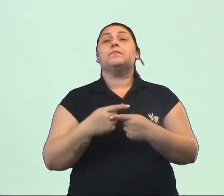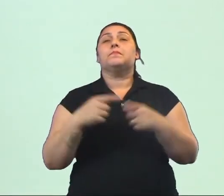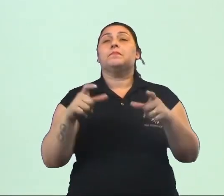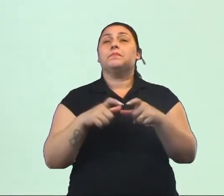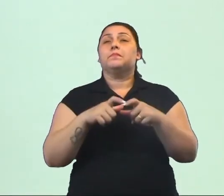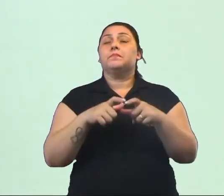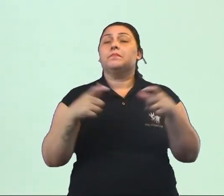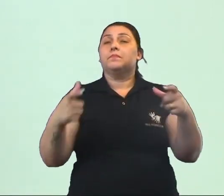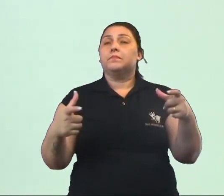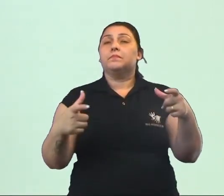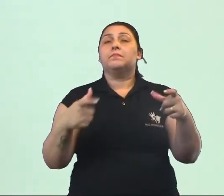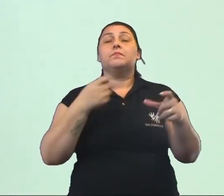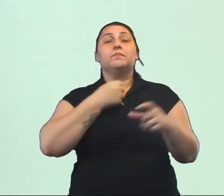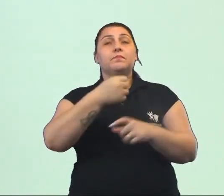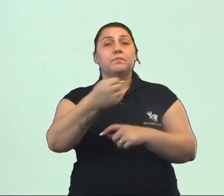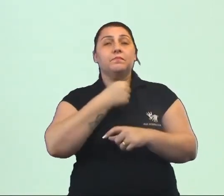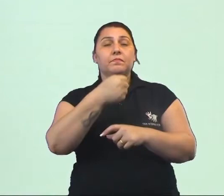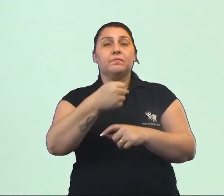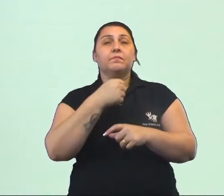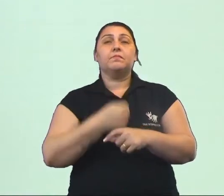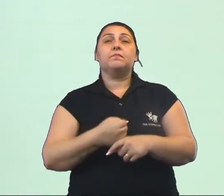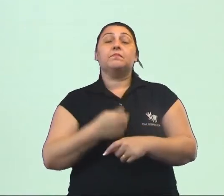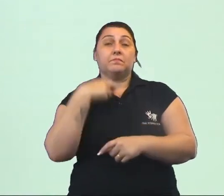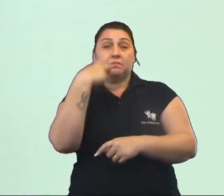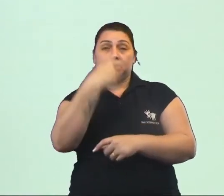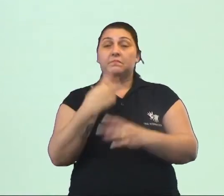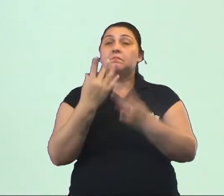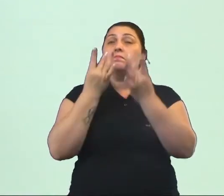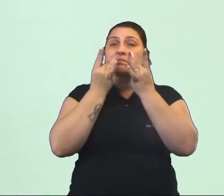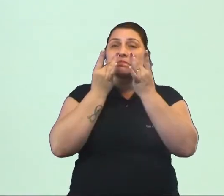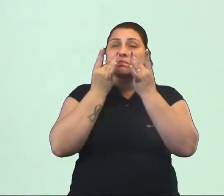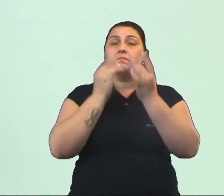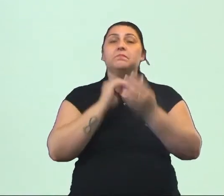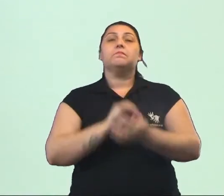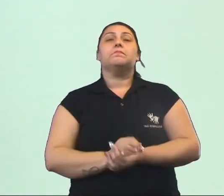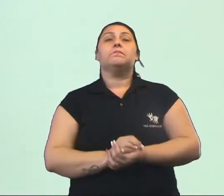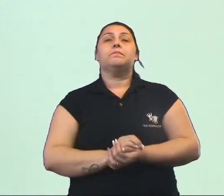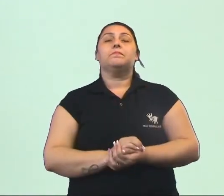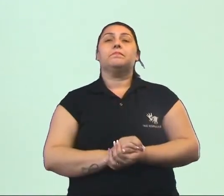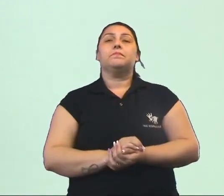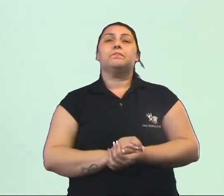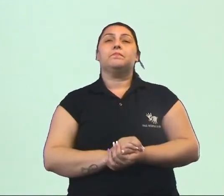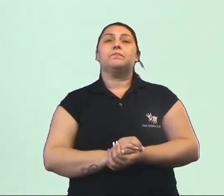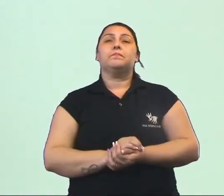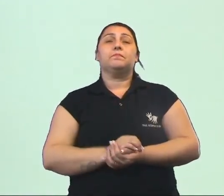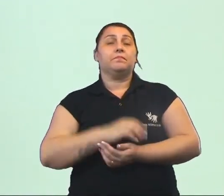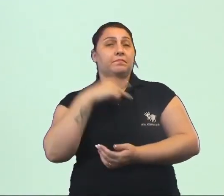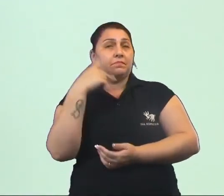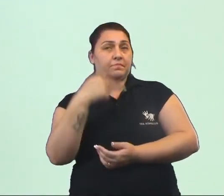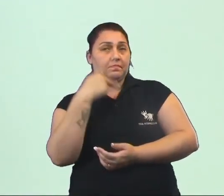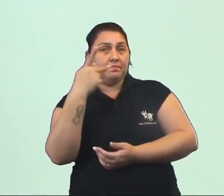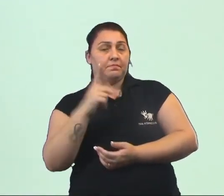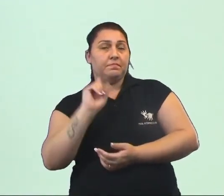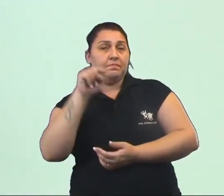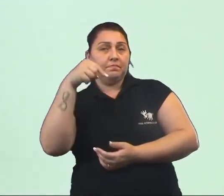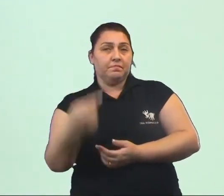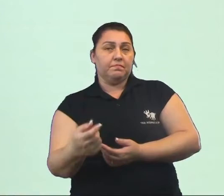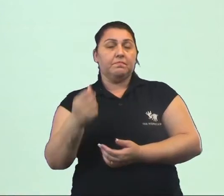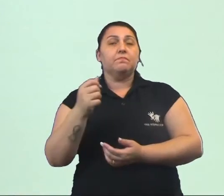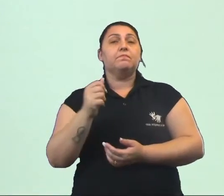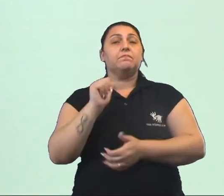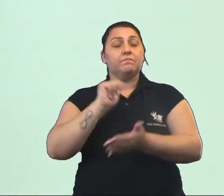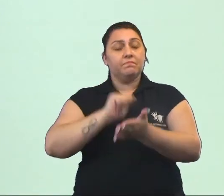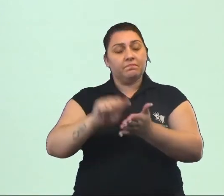parte das vezes, as entrevistas elas são oralizadas, né? Elas são faladas e depois elas